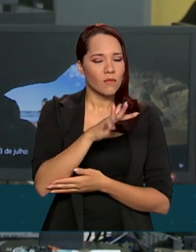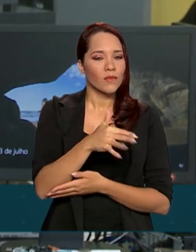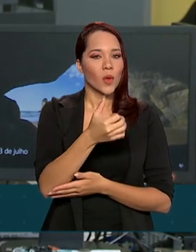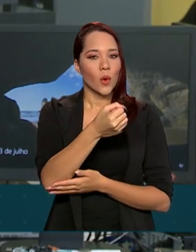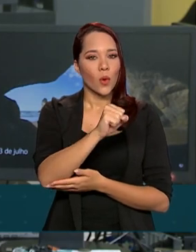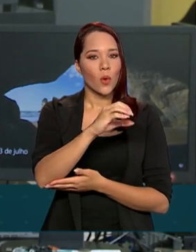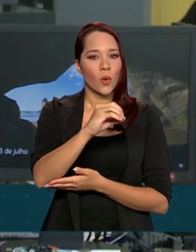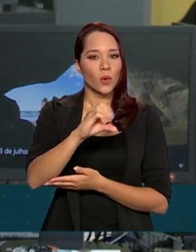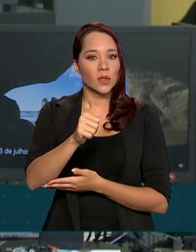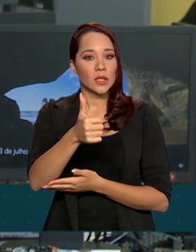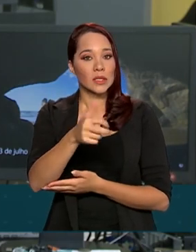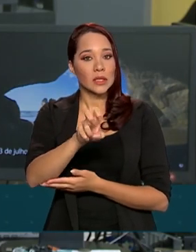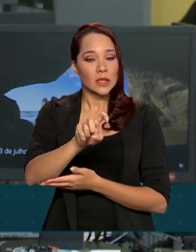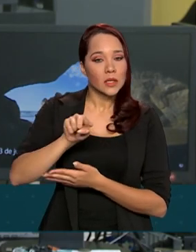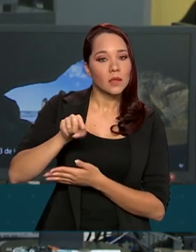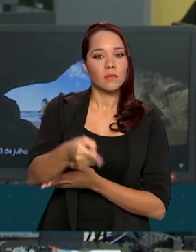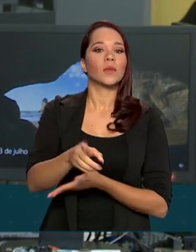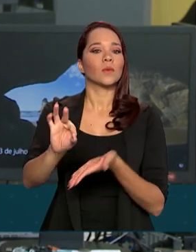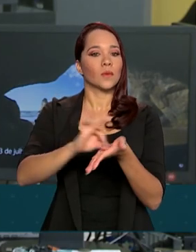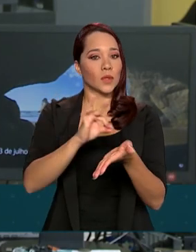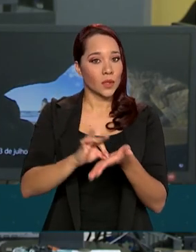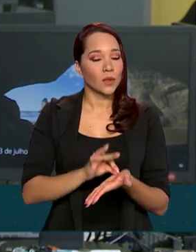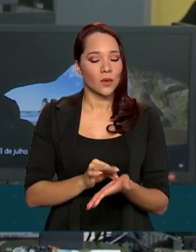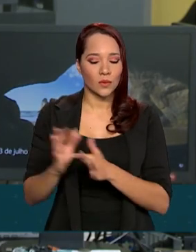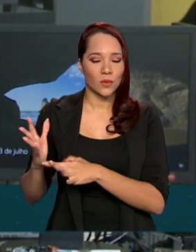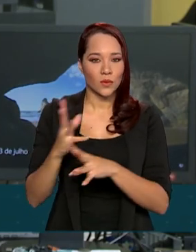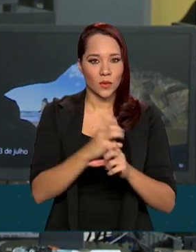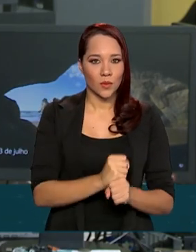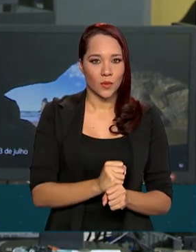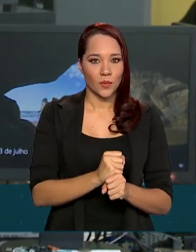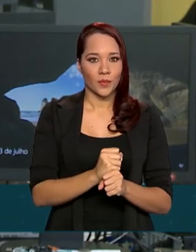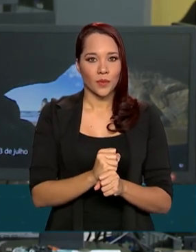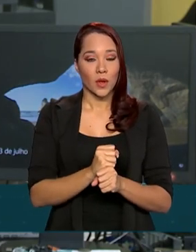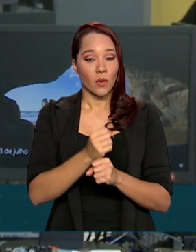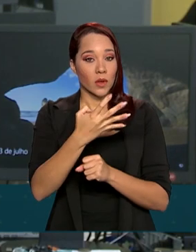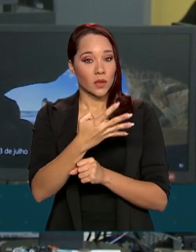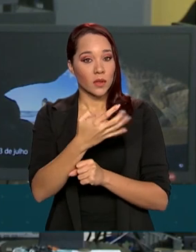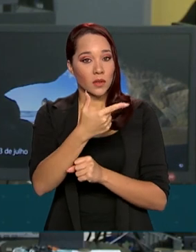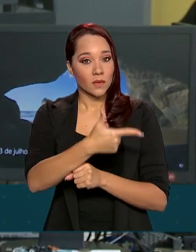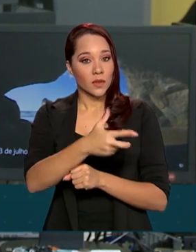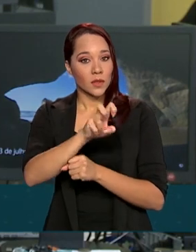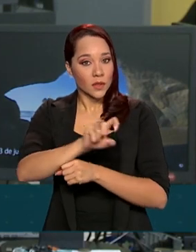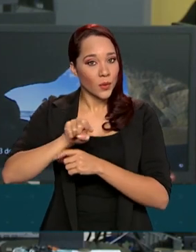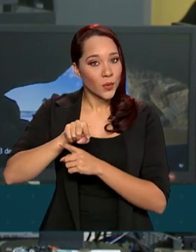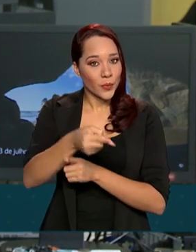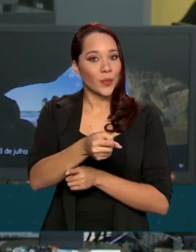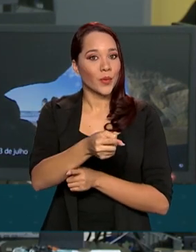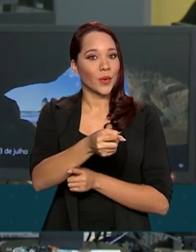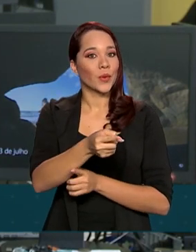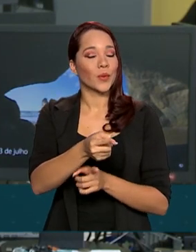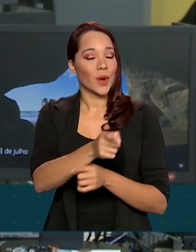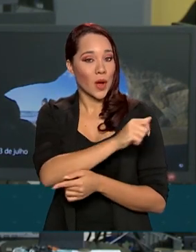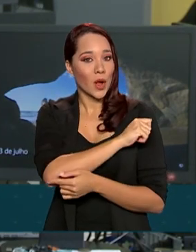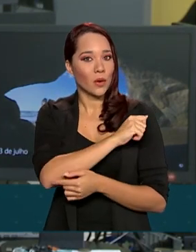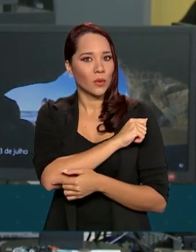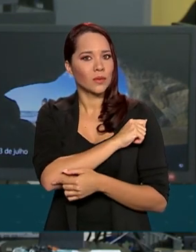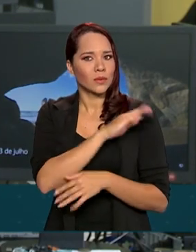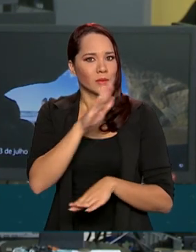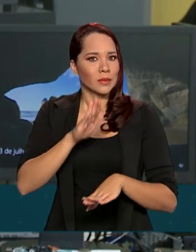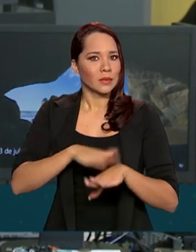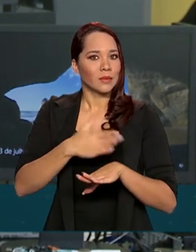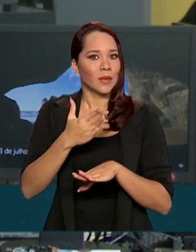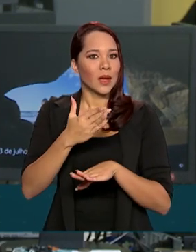815 mil inscrições. Desse total, cerca de 425 mil inscritos disputam mais de